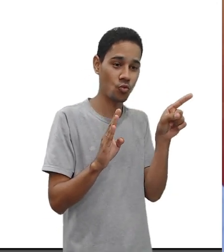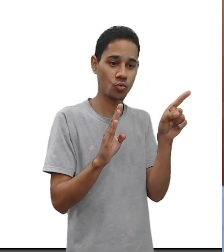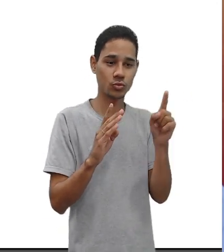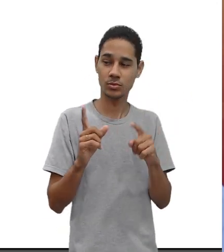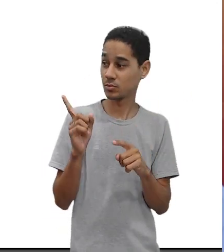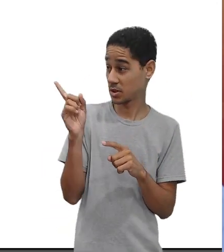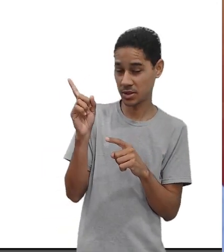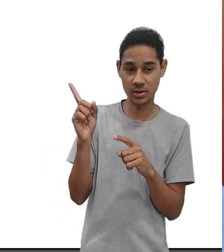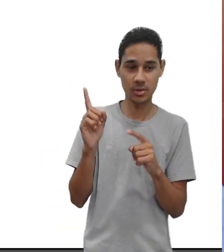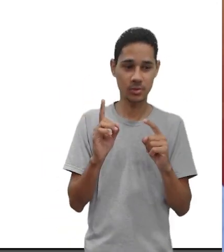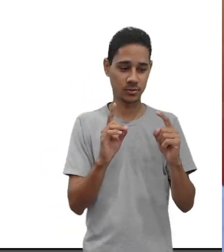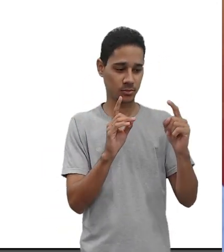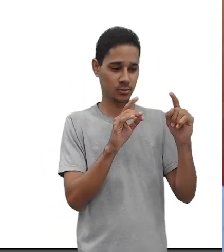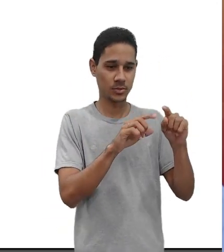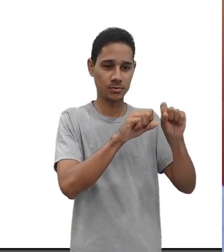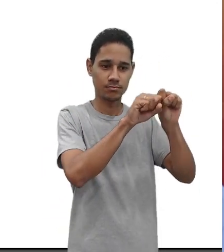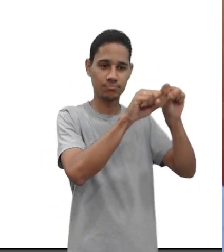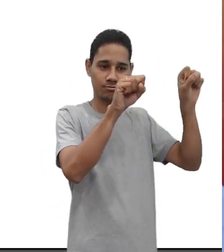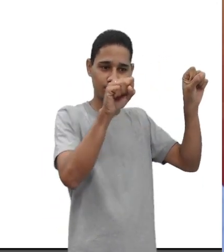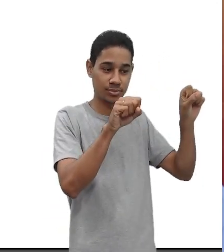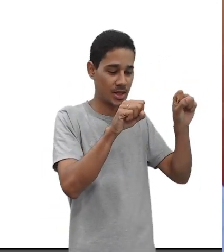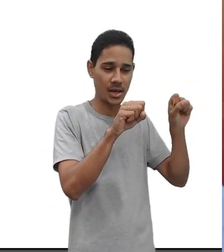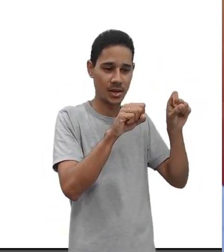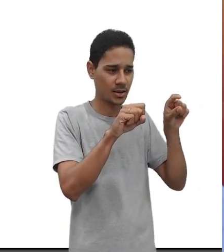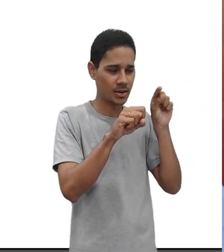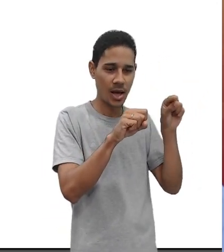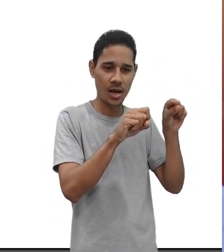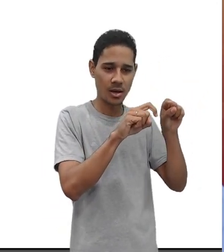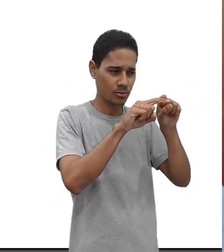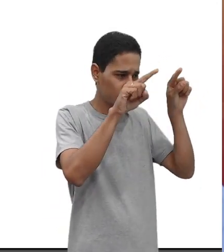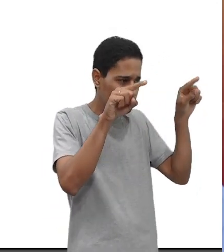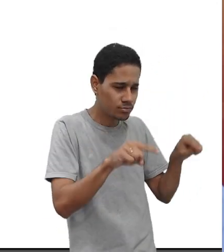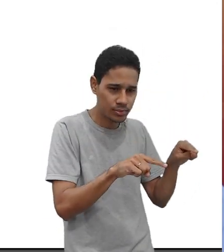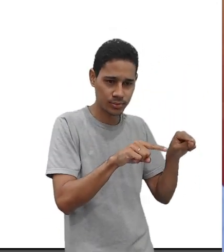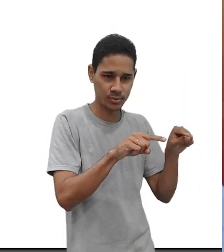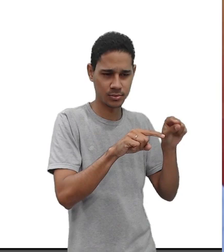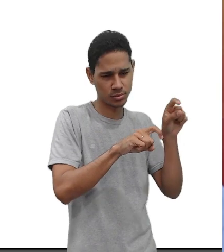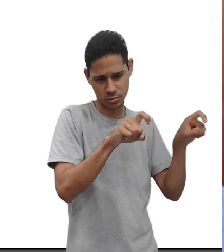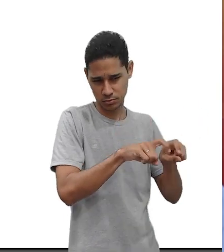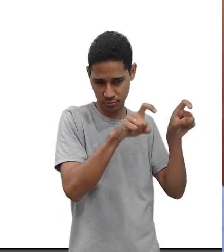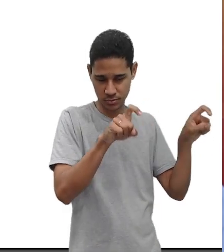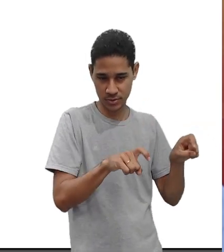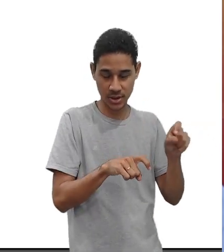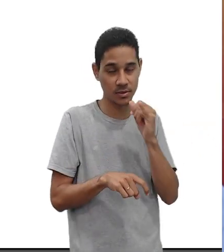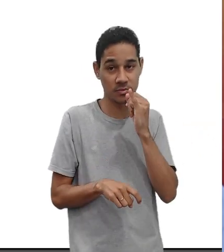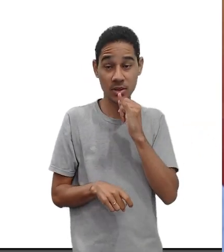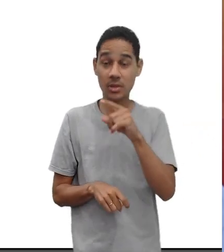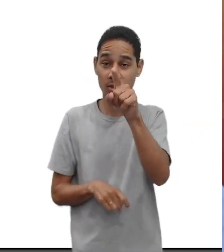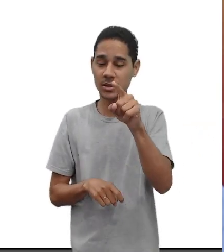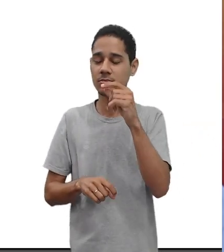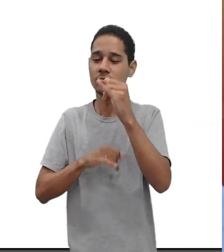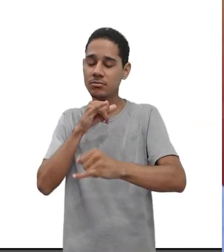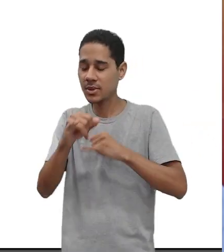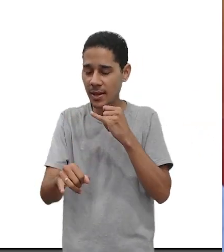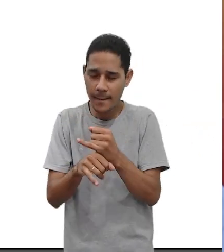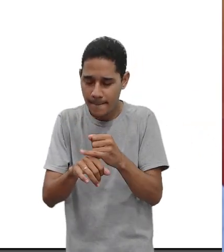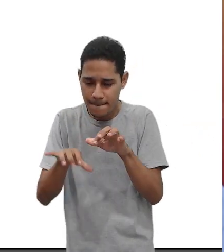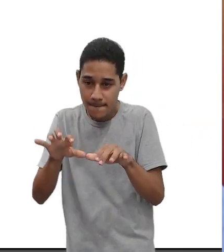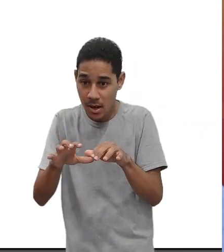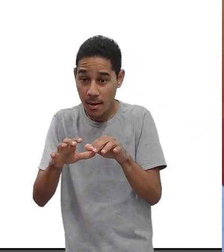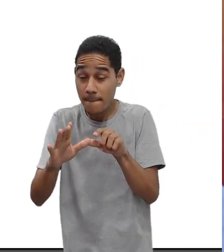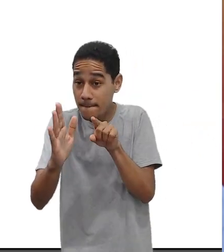do outro lado, na outra ponta. Então, quando a gente acessa um site, por exemplo, a gente está fazendo uma requisição